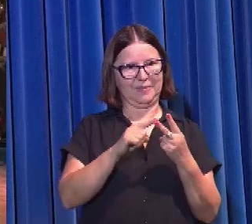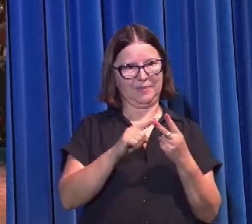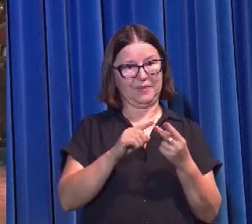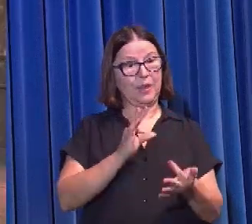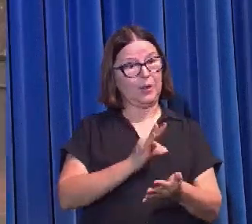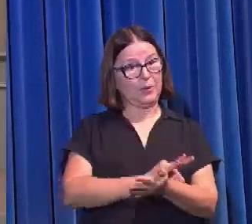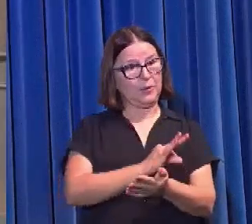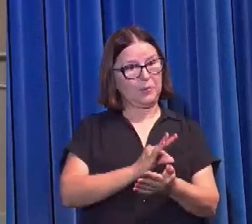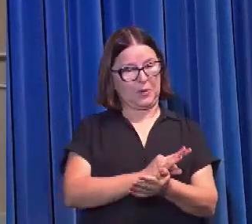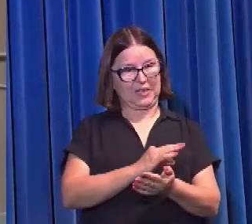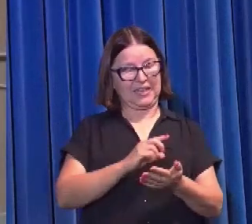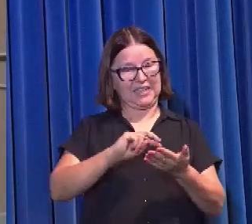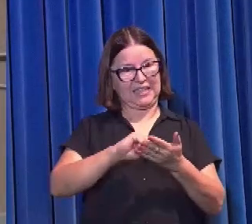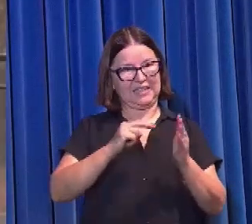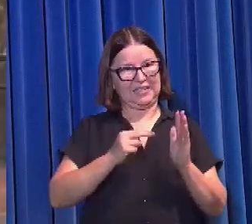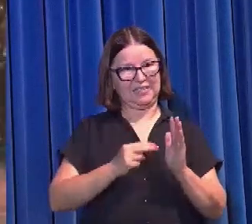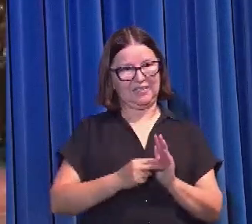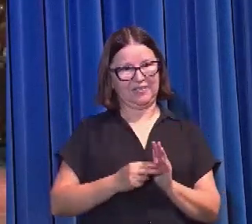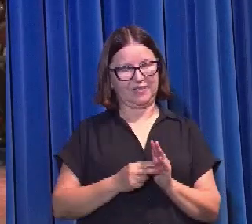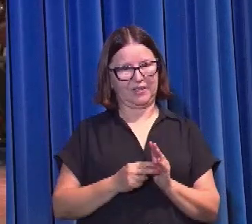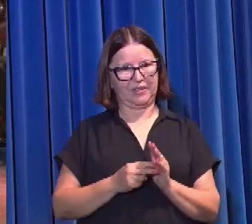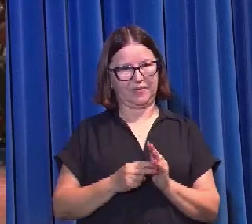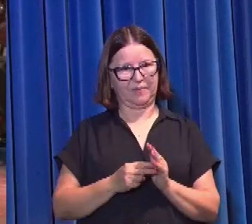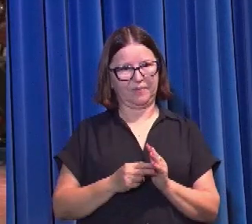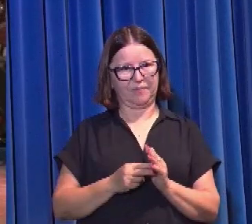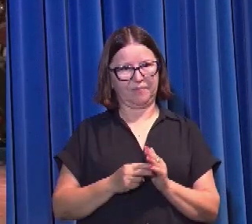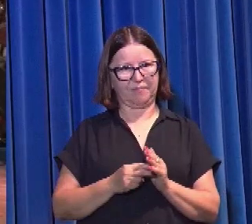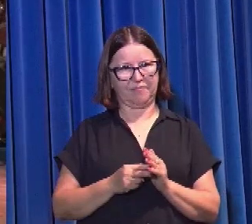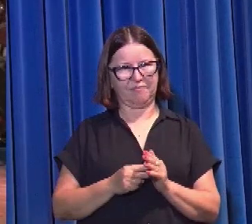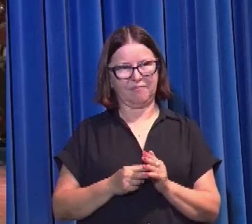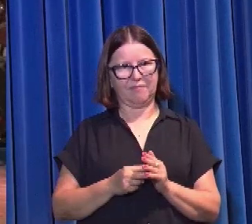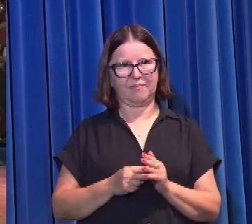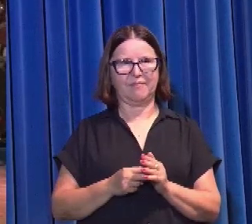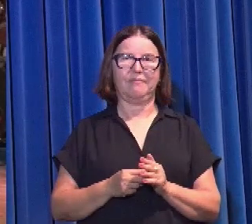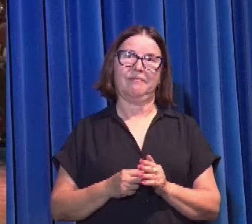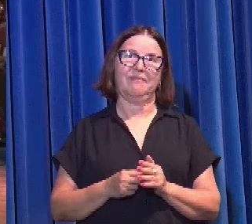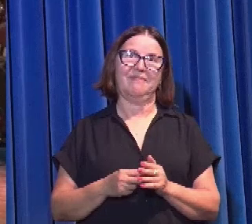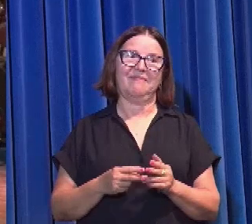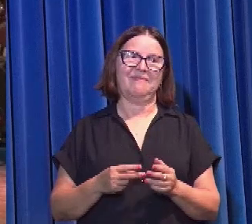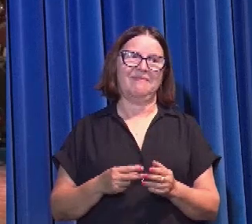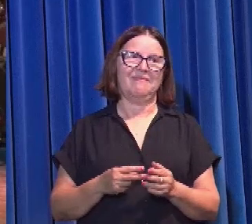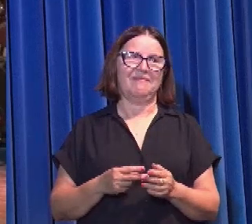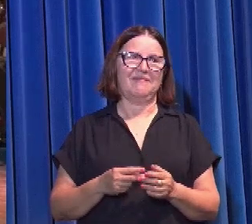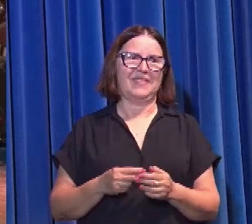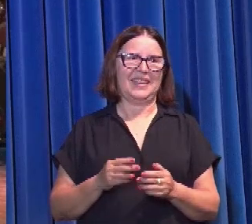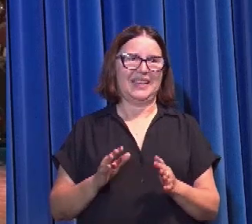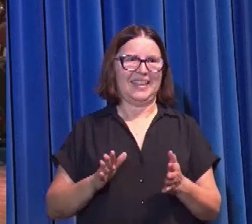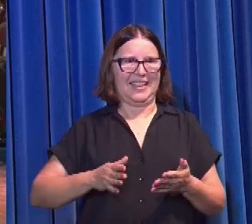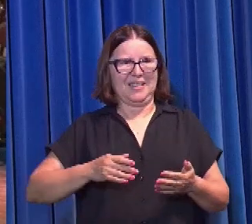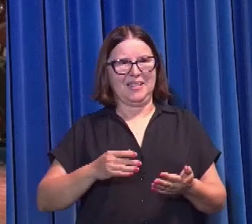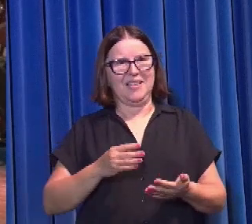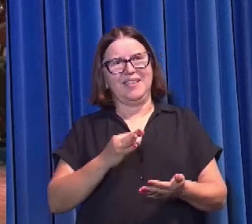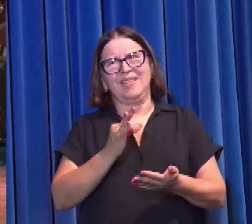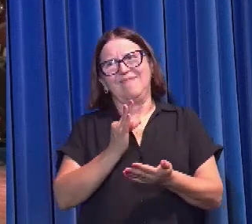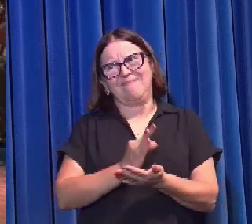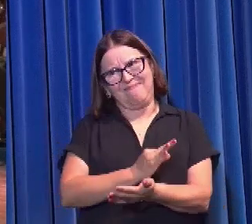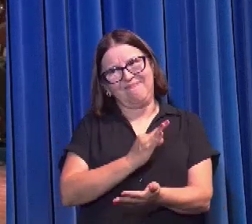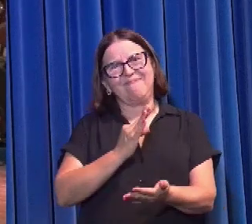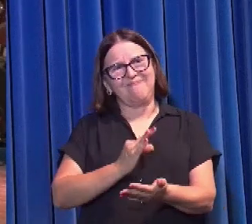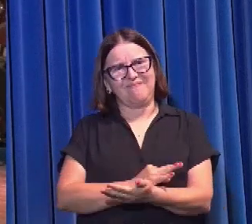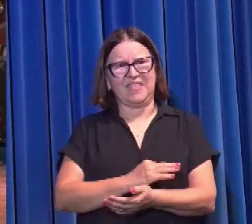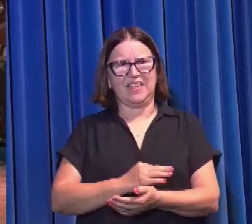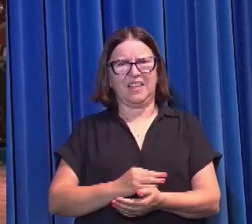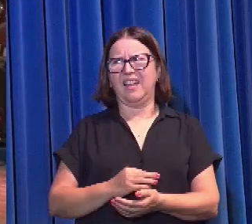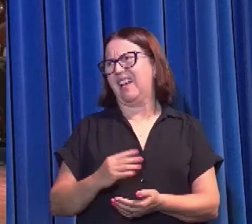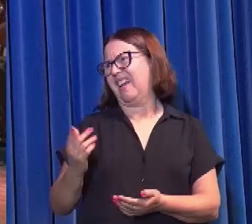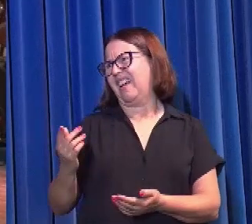sentido de tolerar. Sabe quando você fala assim, eu não suporto aquele cara. Não suporto o